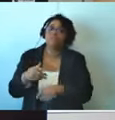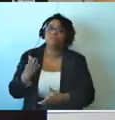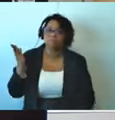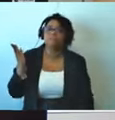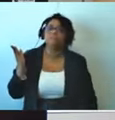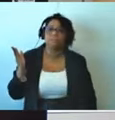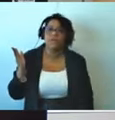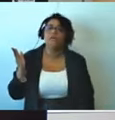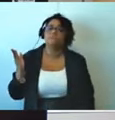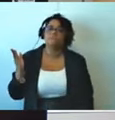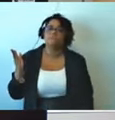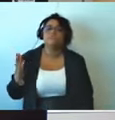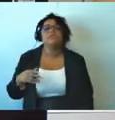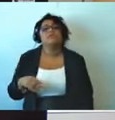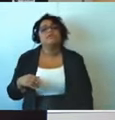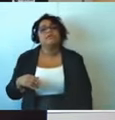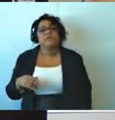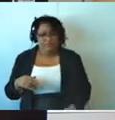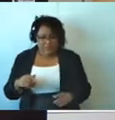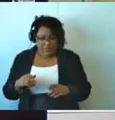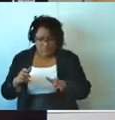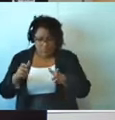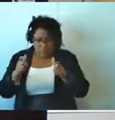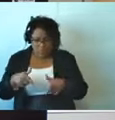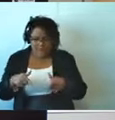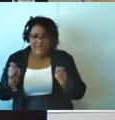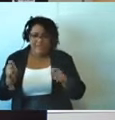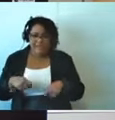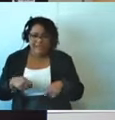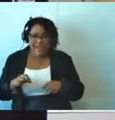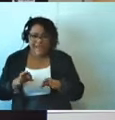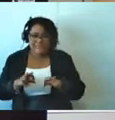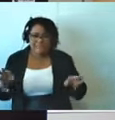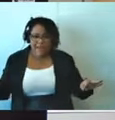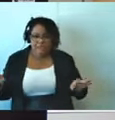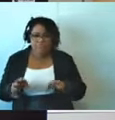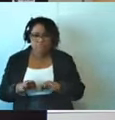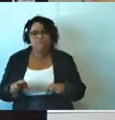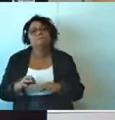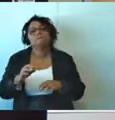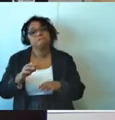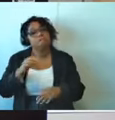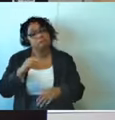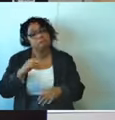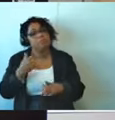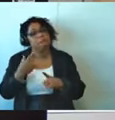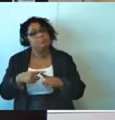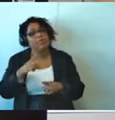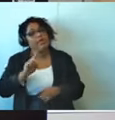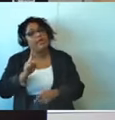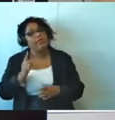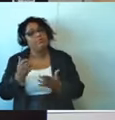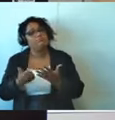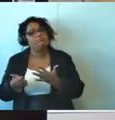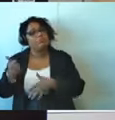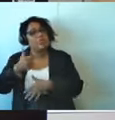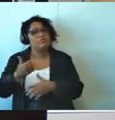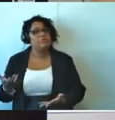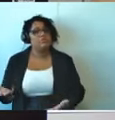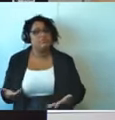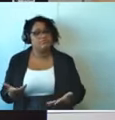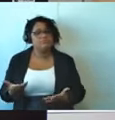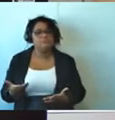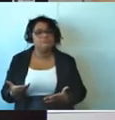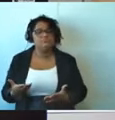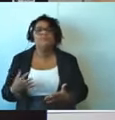caixa, que tem espaço, por que a gente não pode priorizar? E perceber sempre isso, mesmo que as nossas vias, que